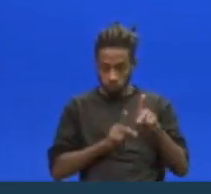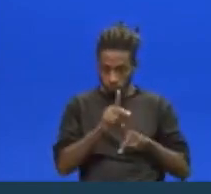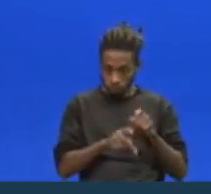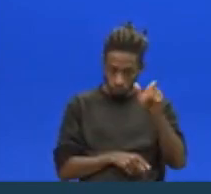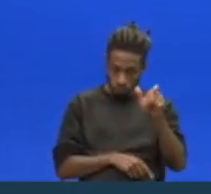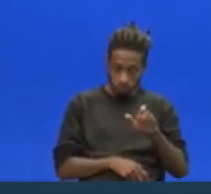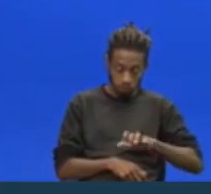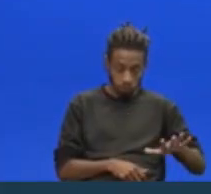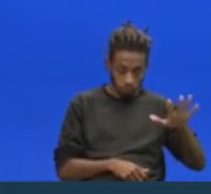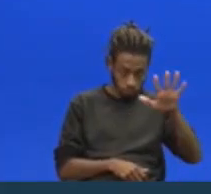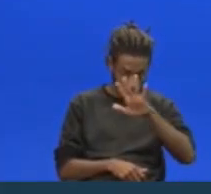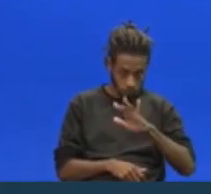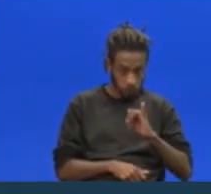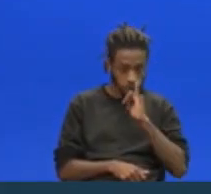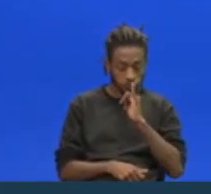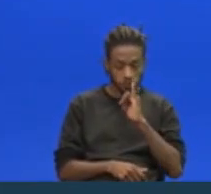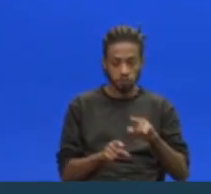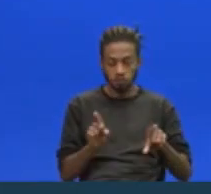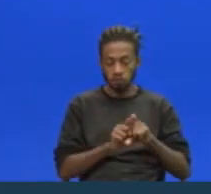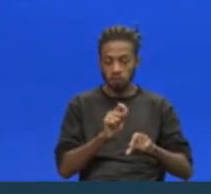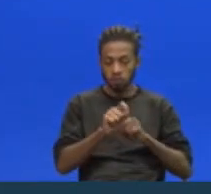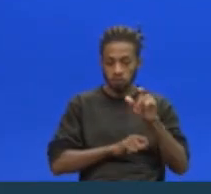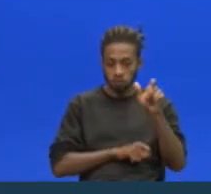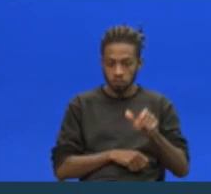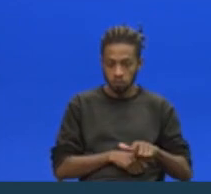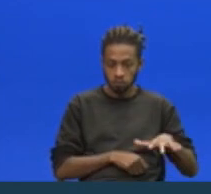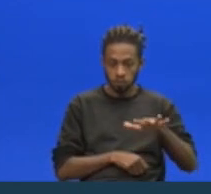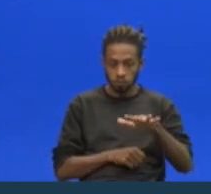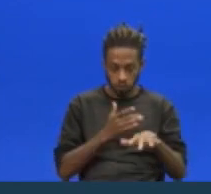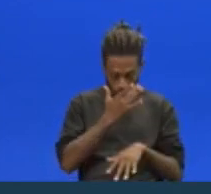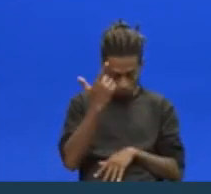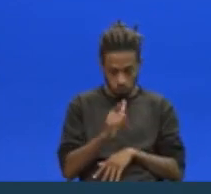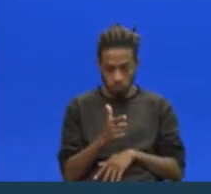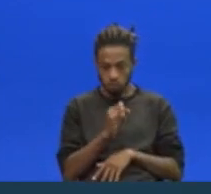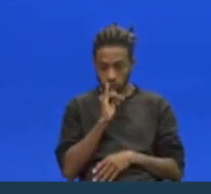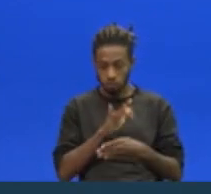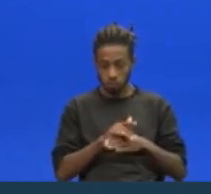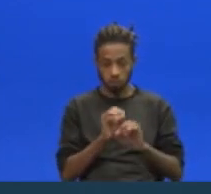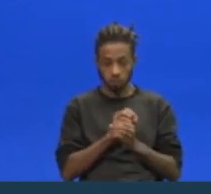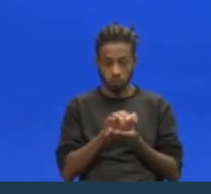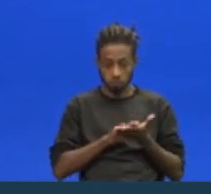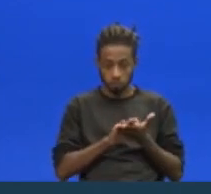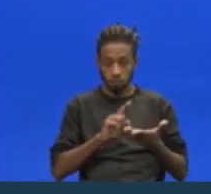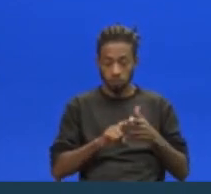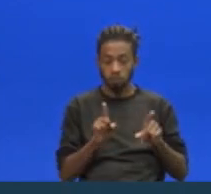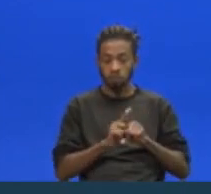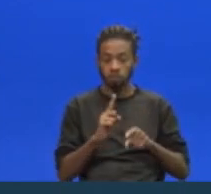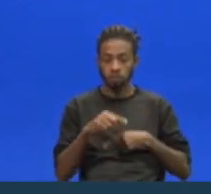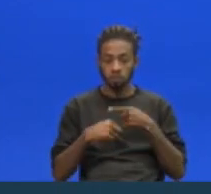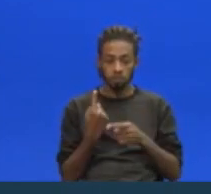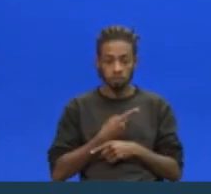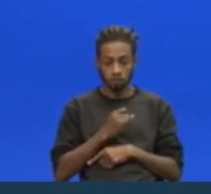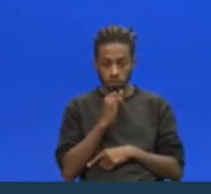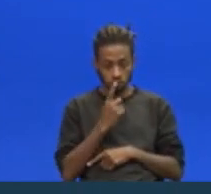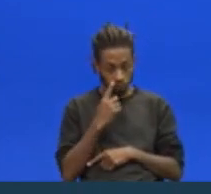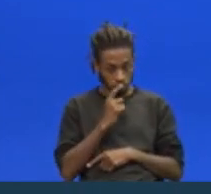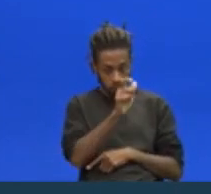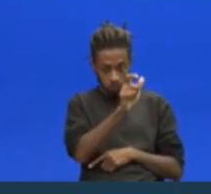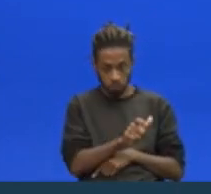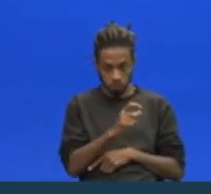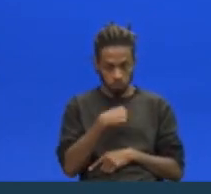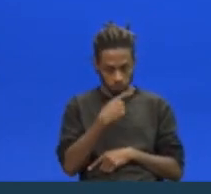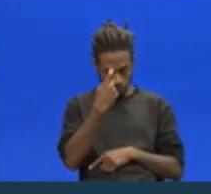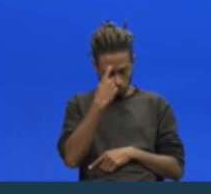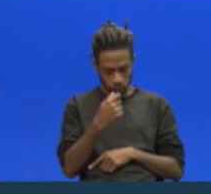como um todo, né, uma população que não tem uma determinada doença. E nós tomamos desta população uma